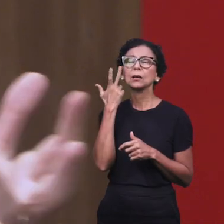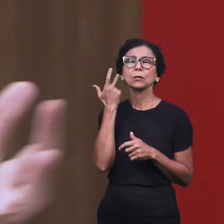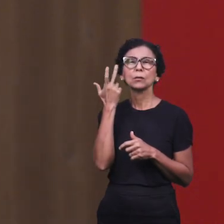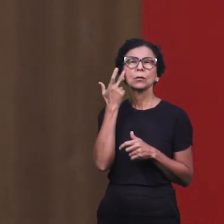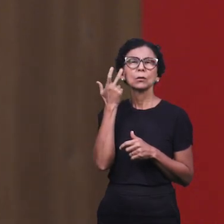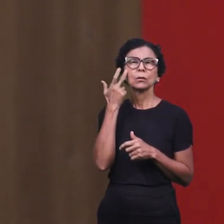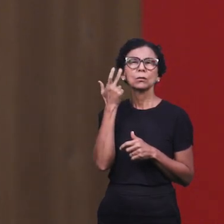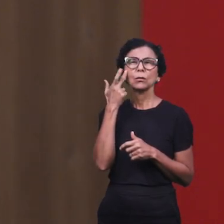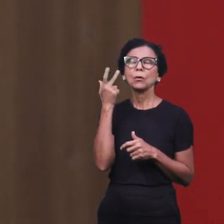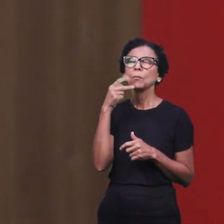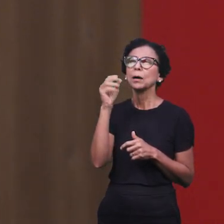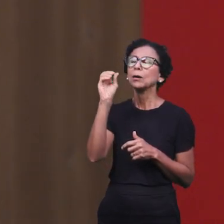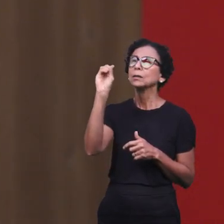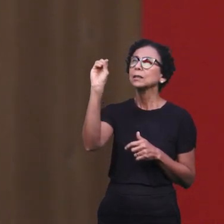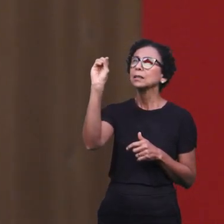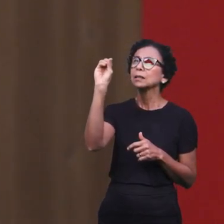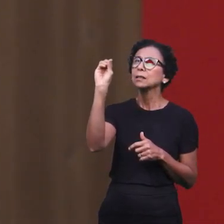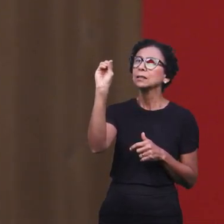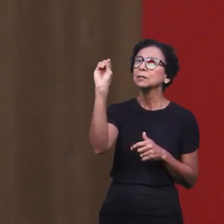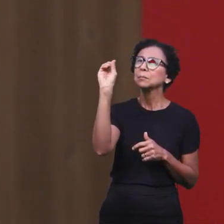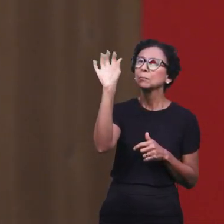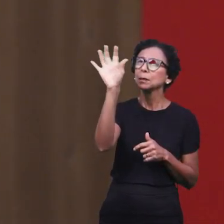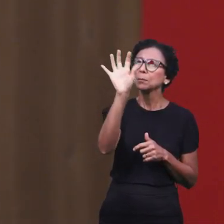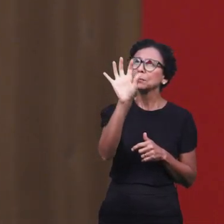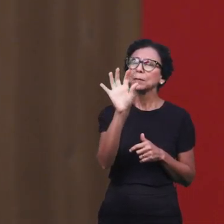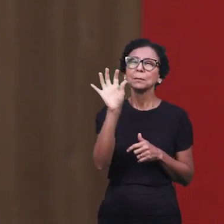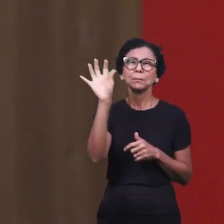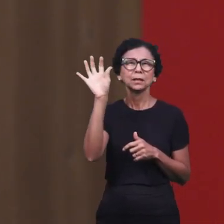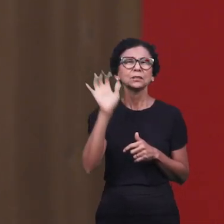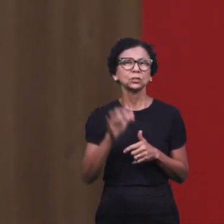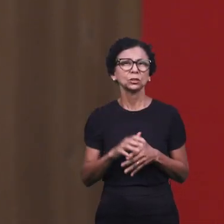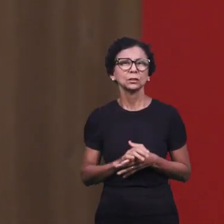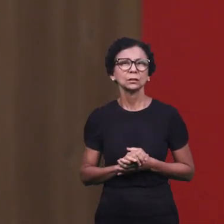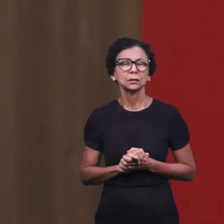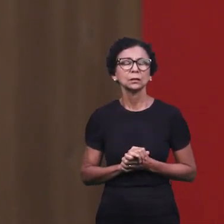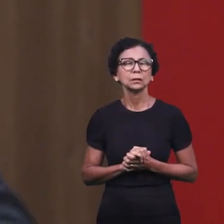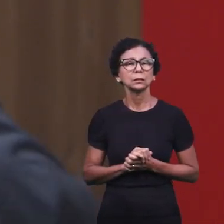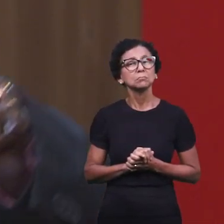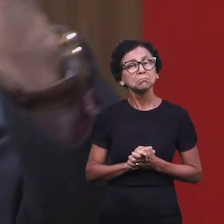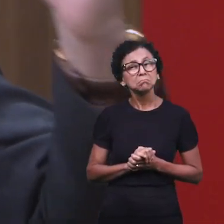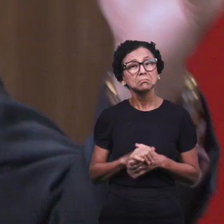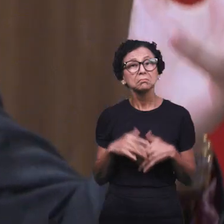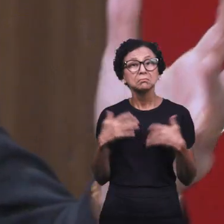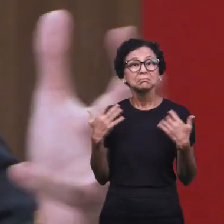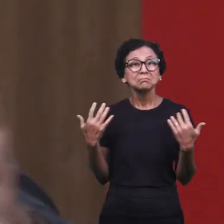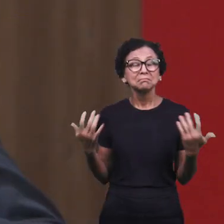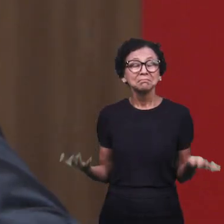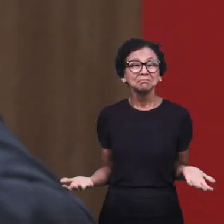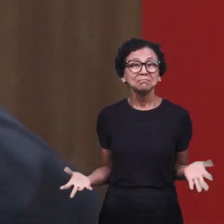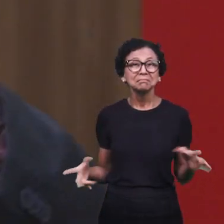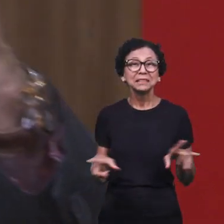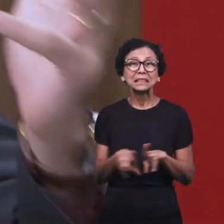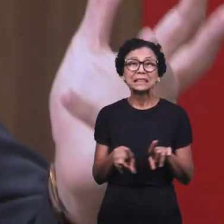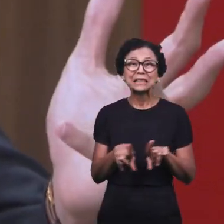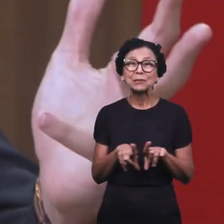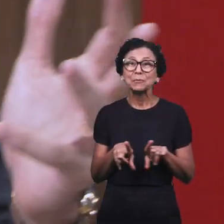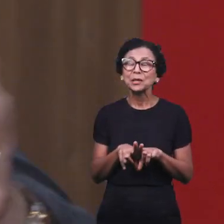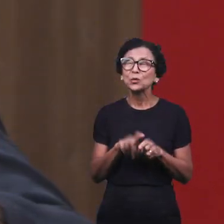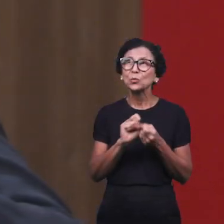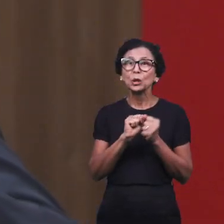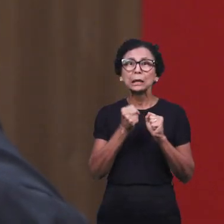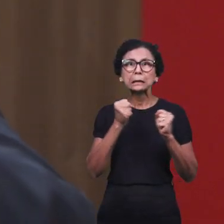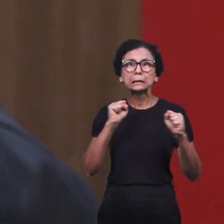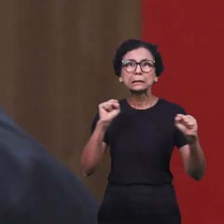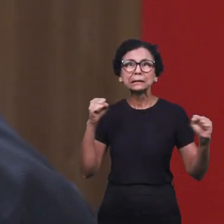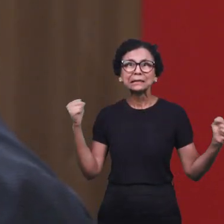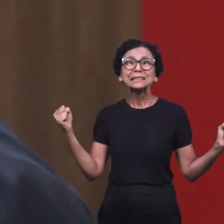uma surpresa para muitos. E, na realidade, o que foi surpreendente para a ciência foi o tamanho da mancha solar,